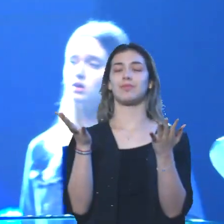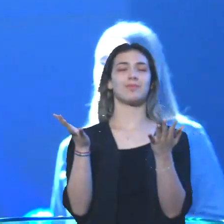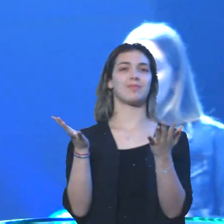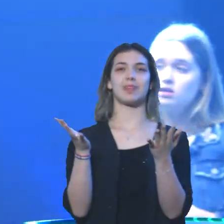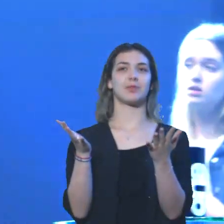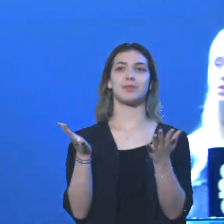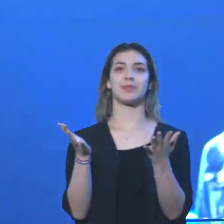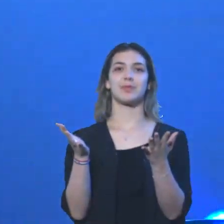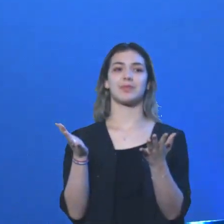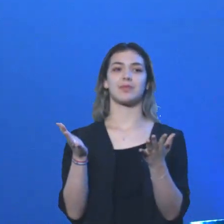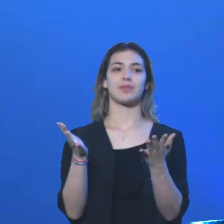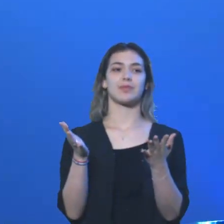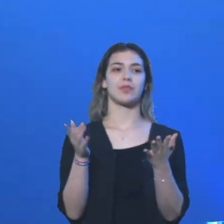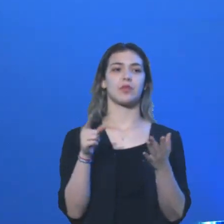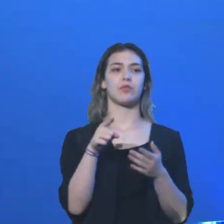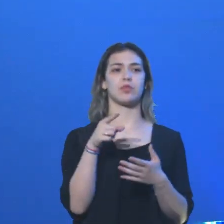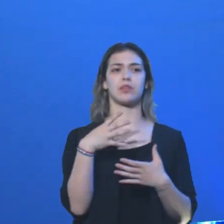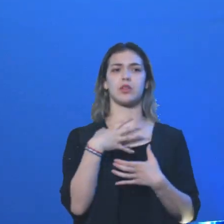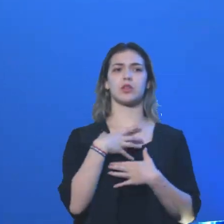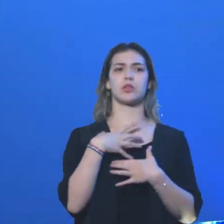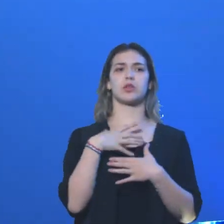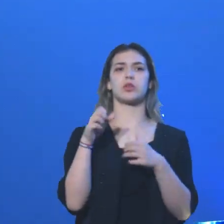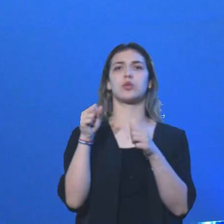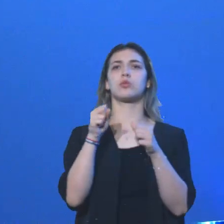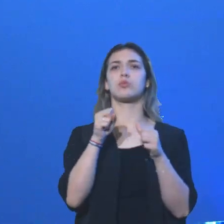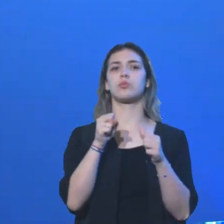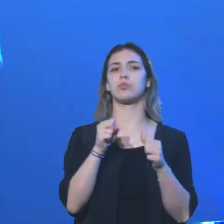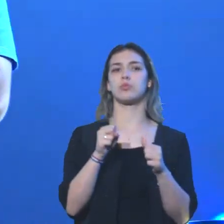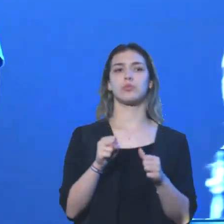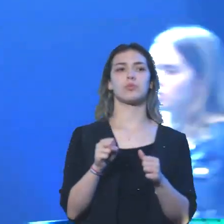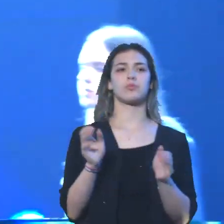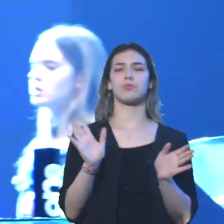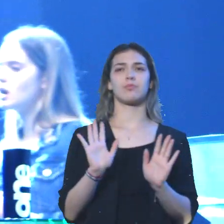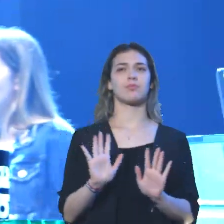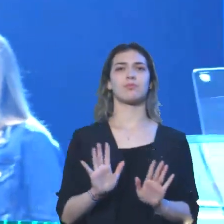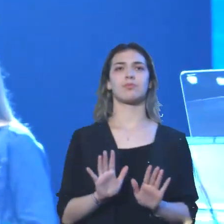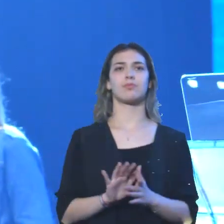Não, você não vai sentir um poder depois que você repetir ela.